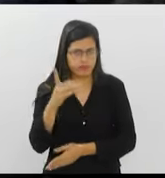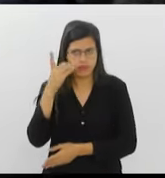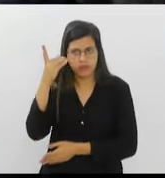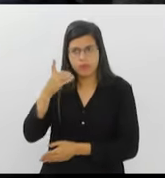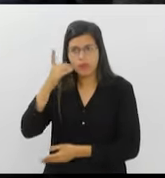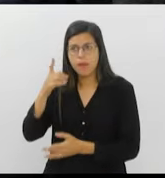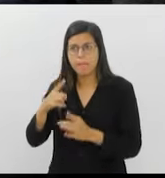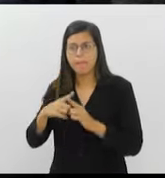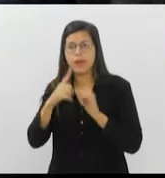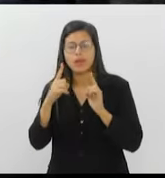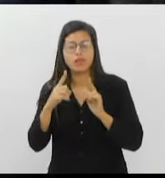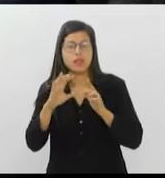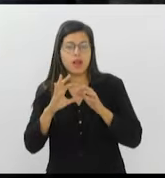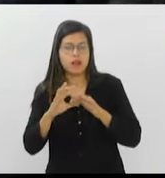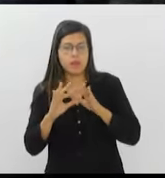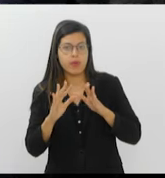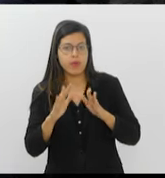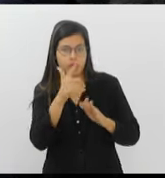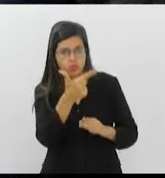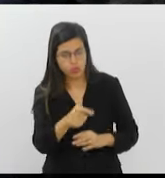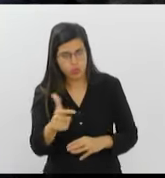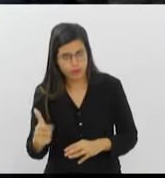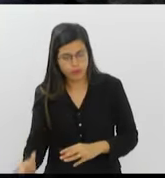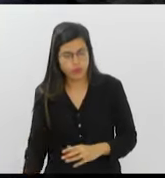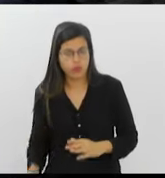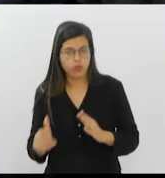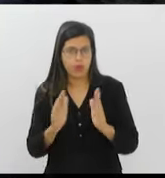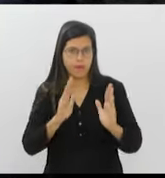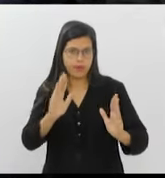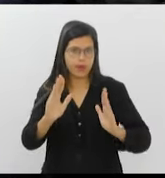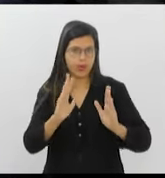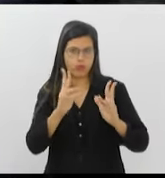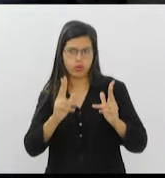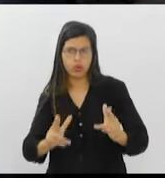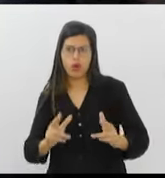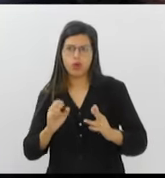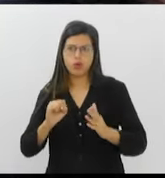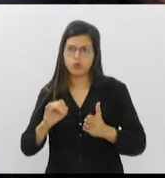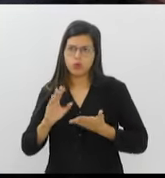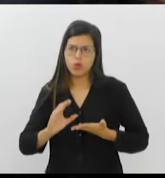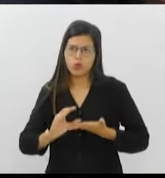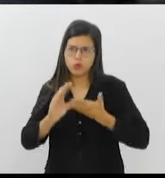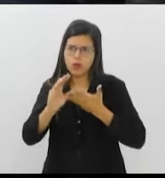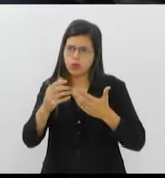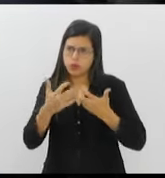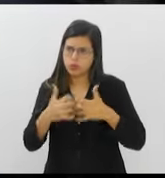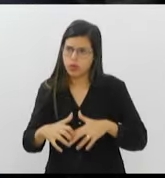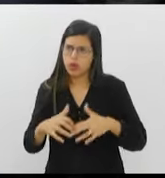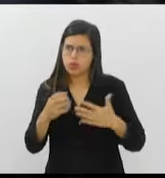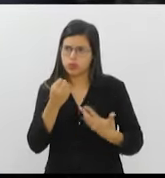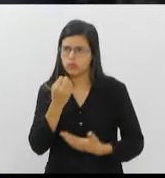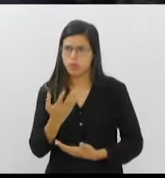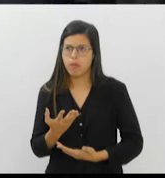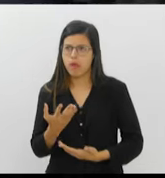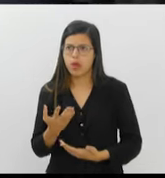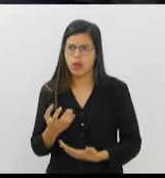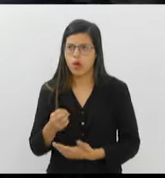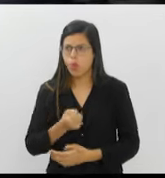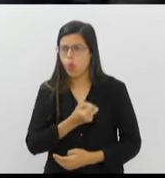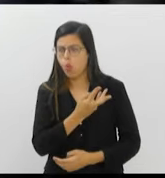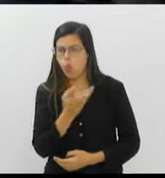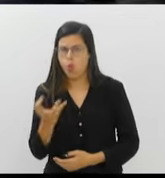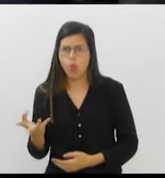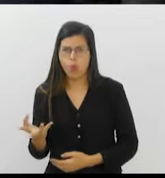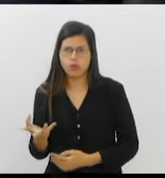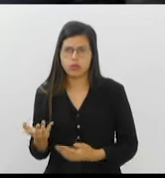as reconduções por iguais períodos, se o conselho estiver funcionando, se ele estiver indo bem, até lembrando que, independente de quantas reconduções sejam,